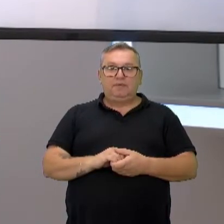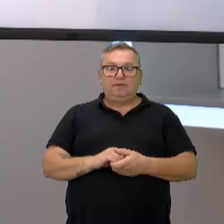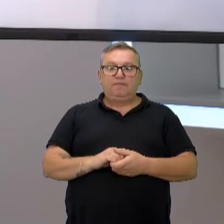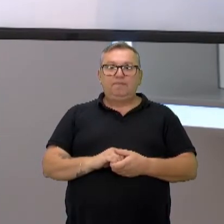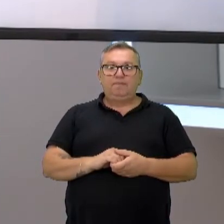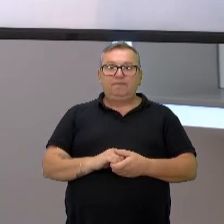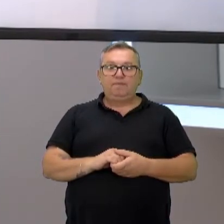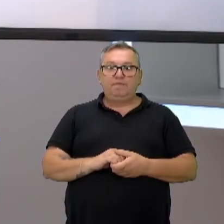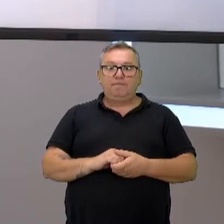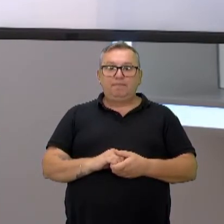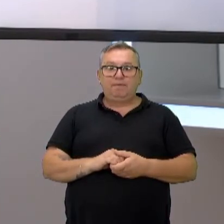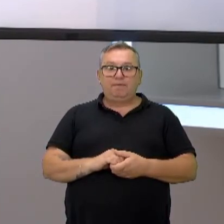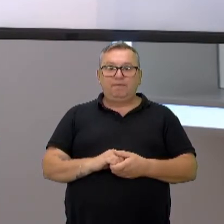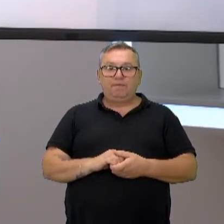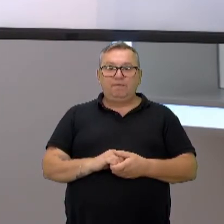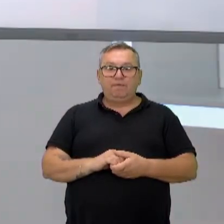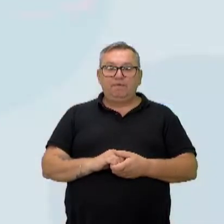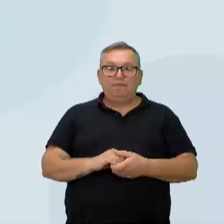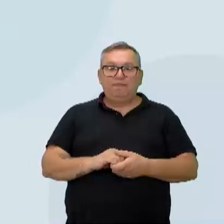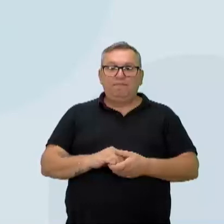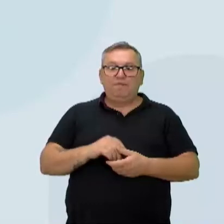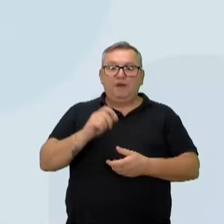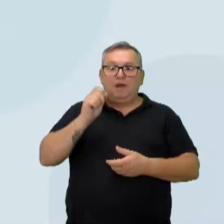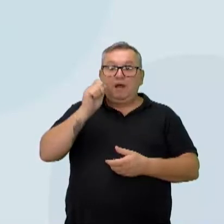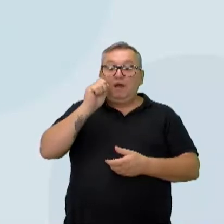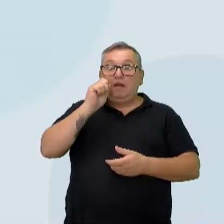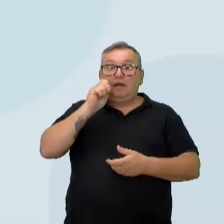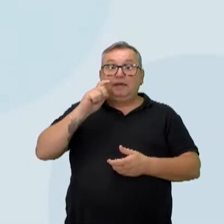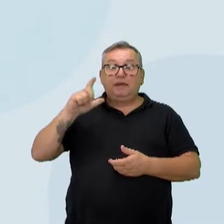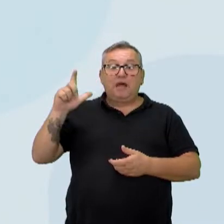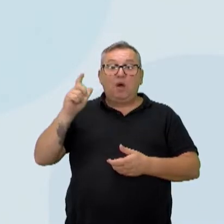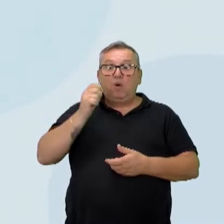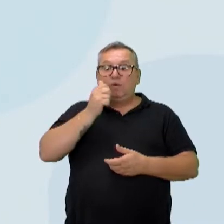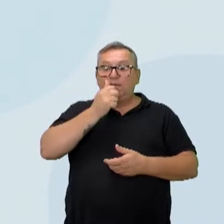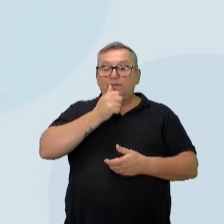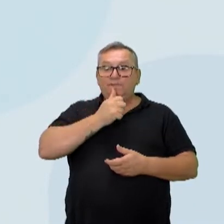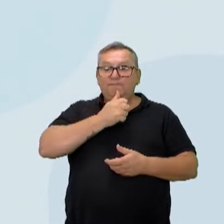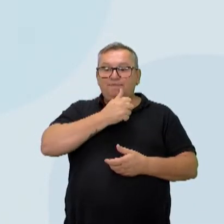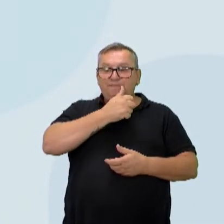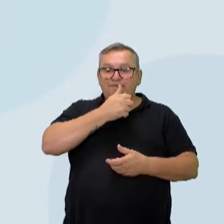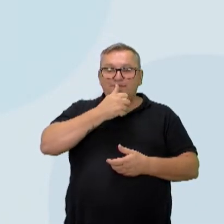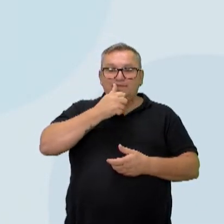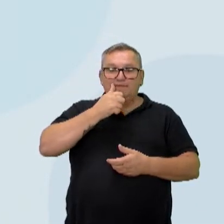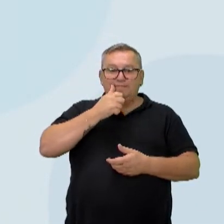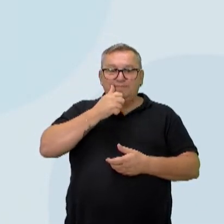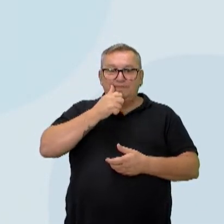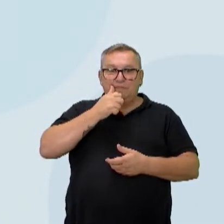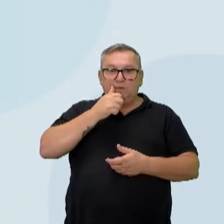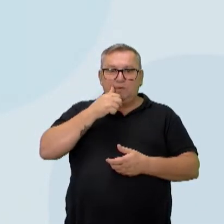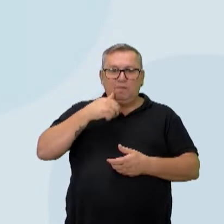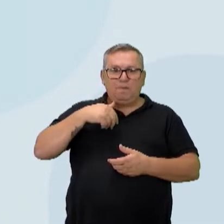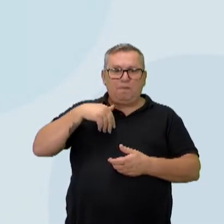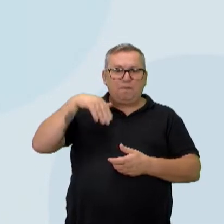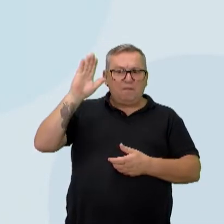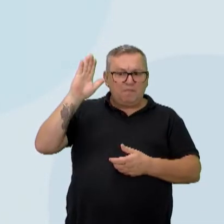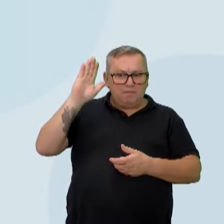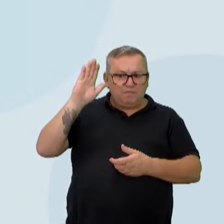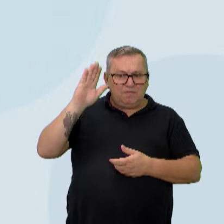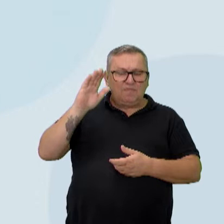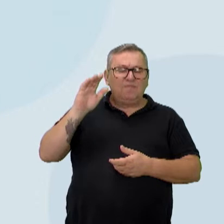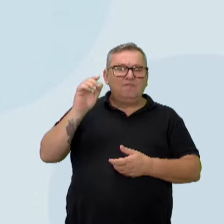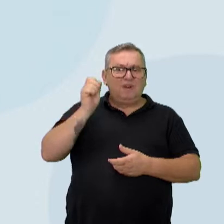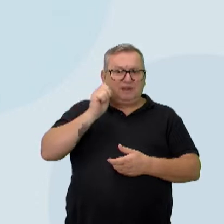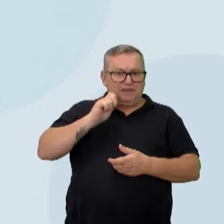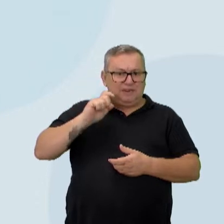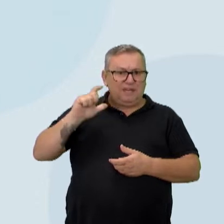certo. Sal na dieta. Quanto mais sal, né,